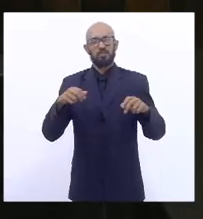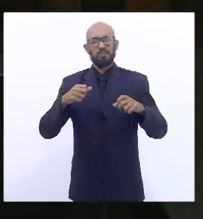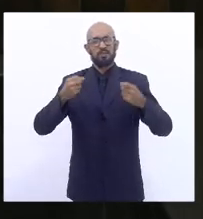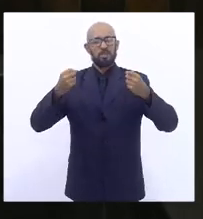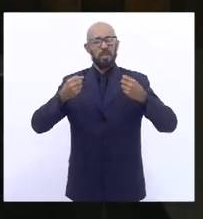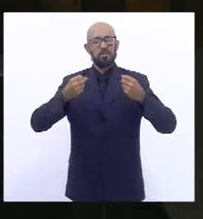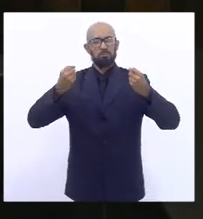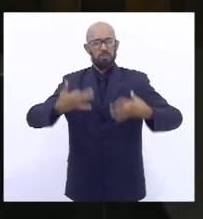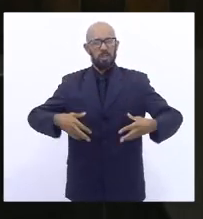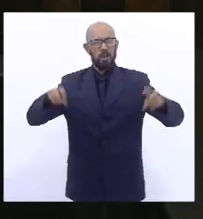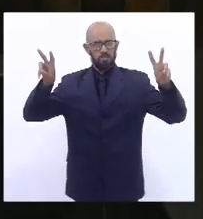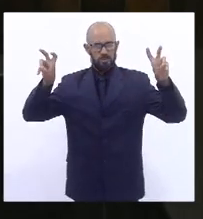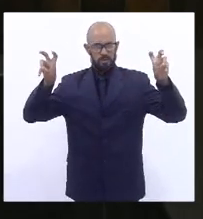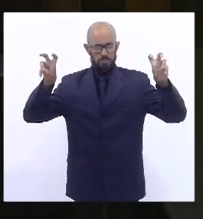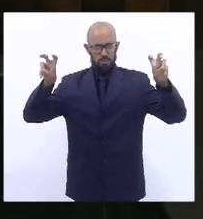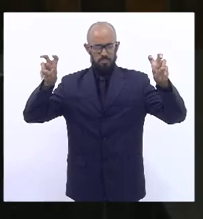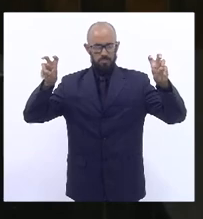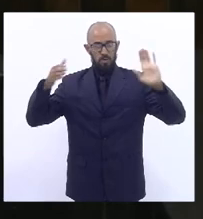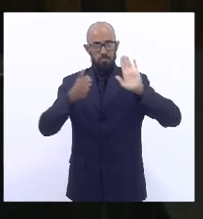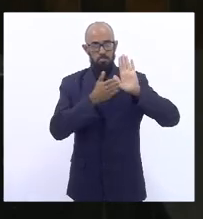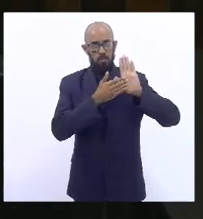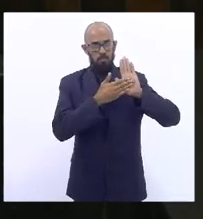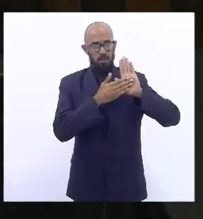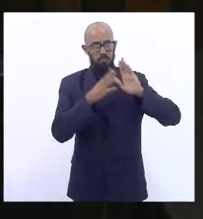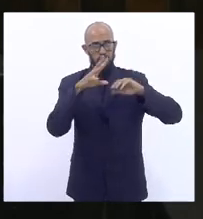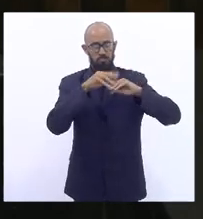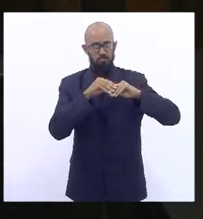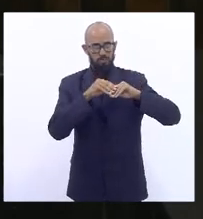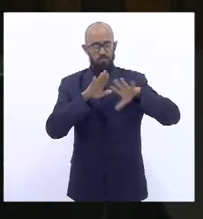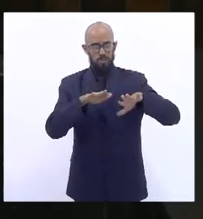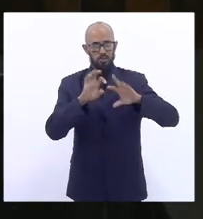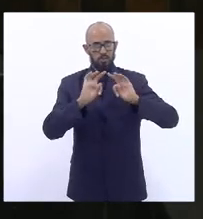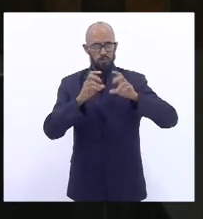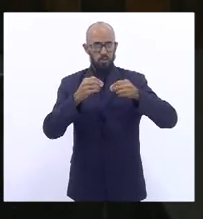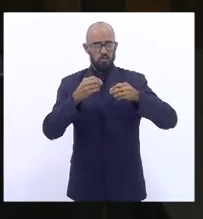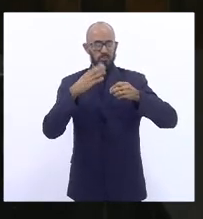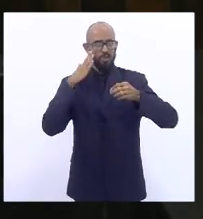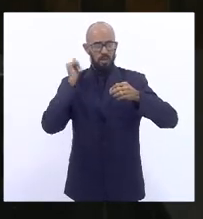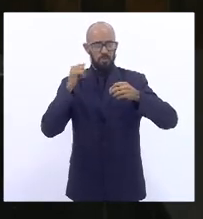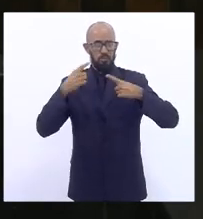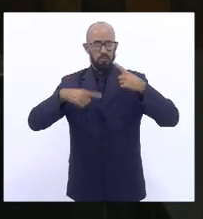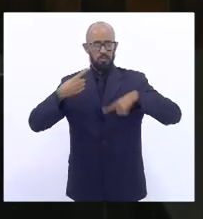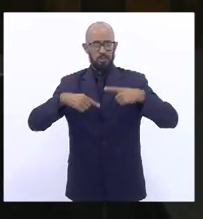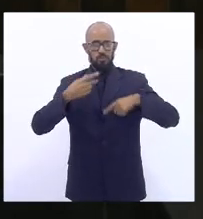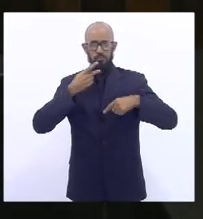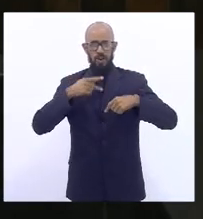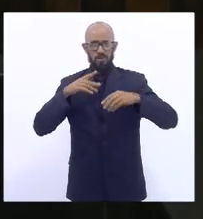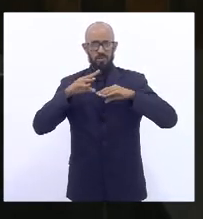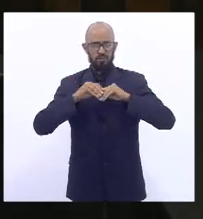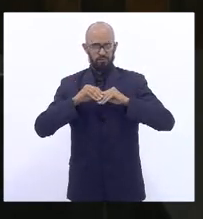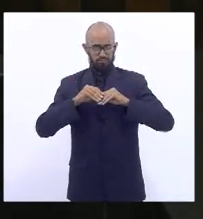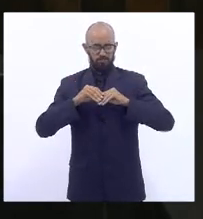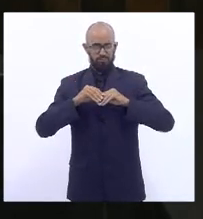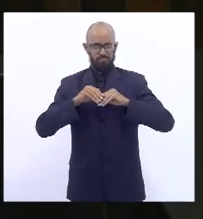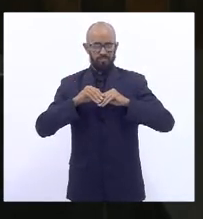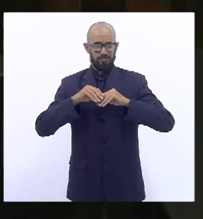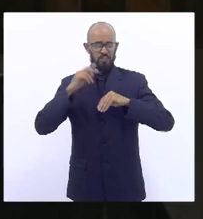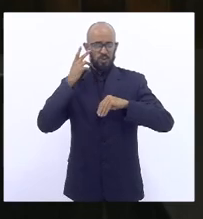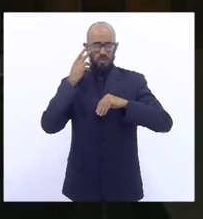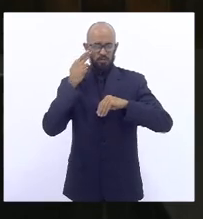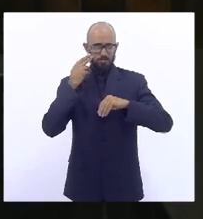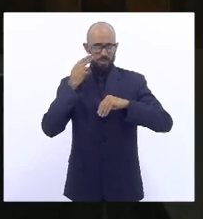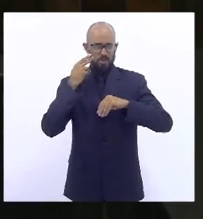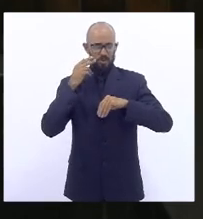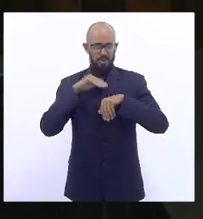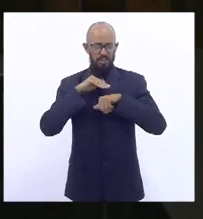Eu prometo ser breve, embora todas e todos saibam que político, quando diz que vai ser breve, normalmente gasta